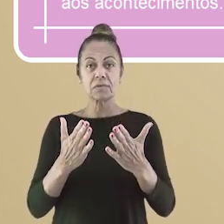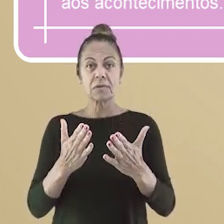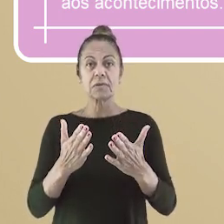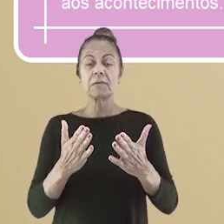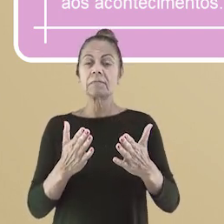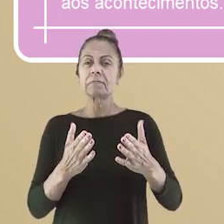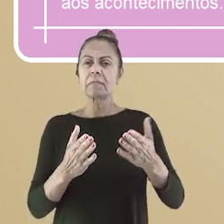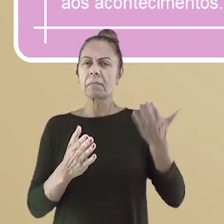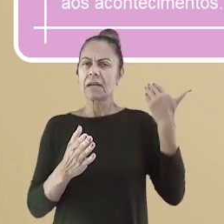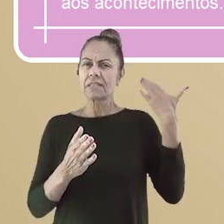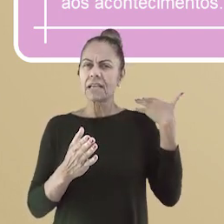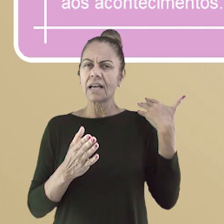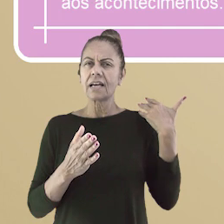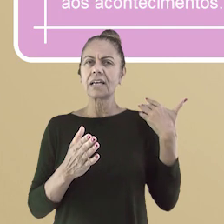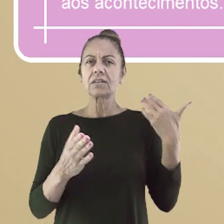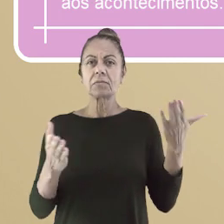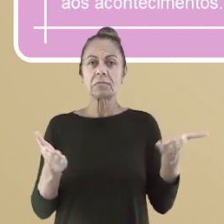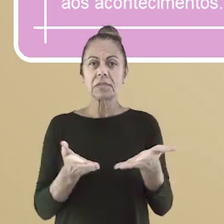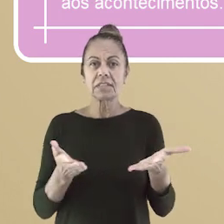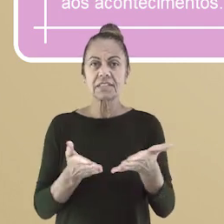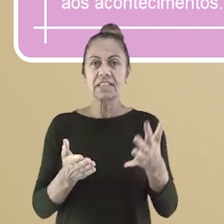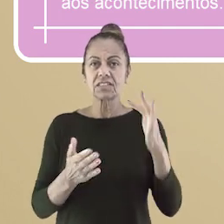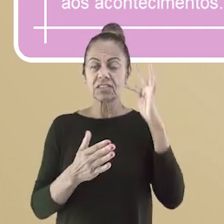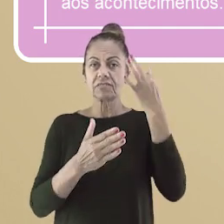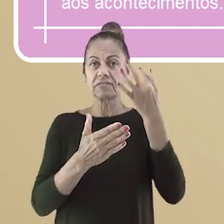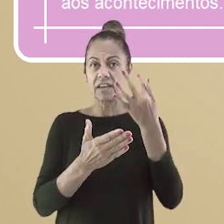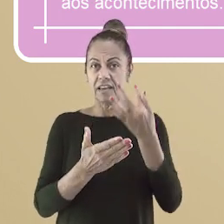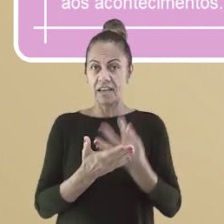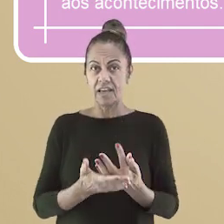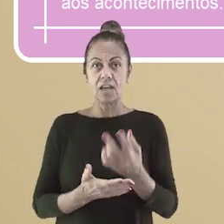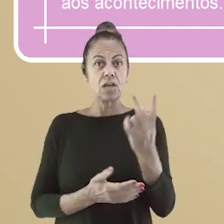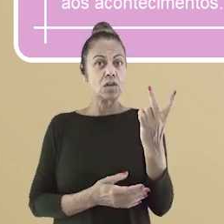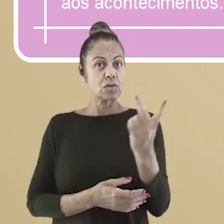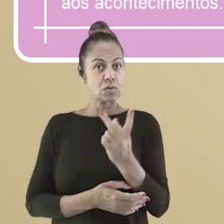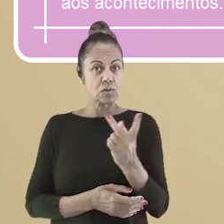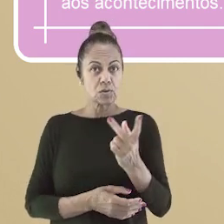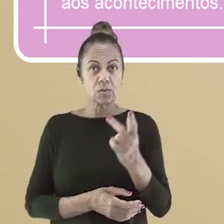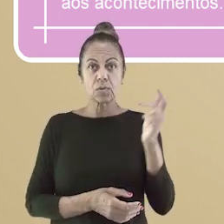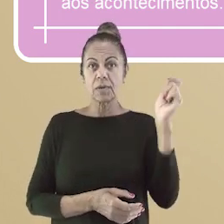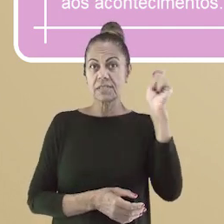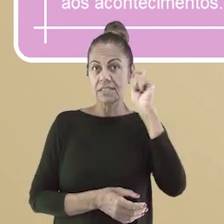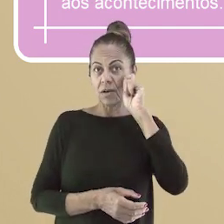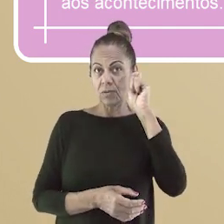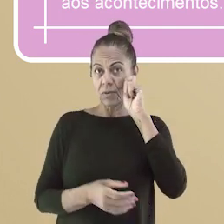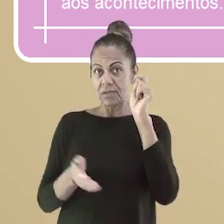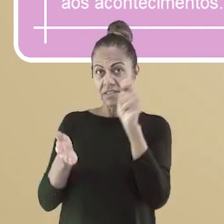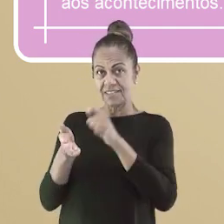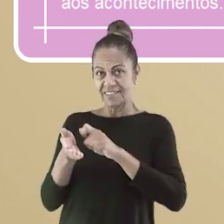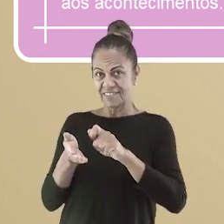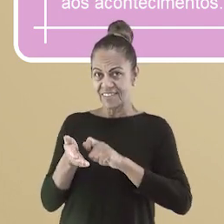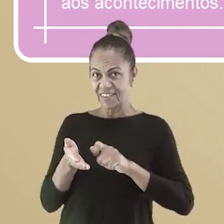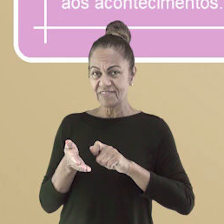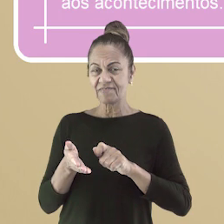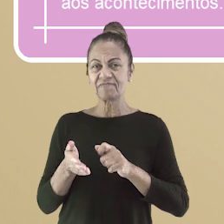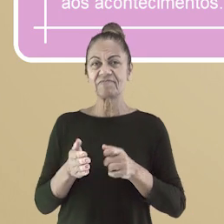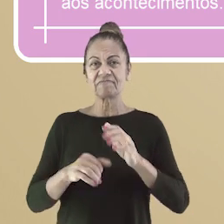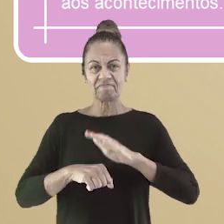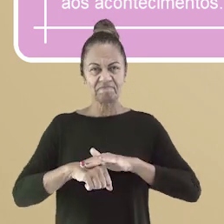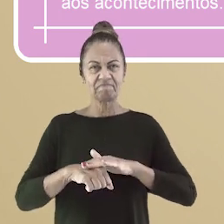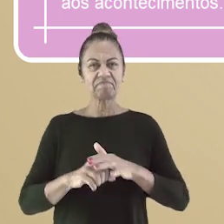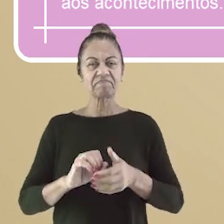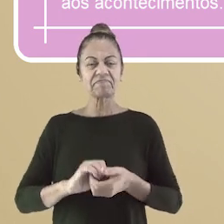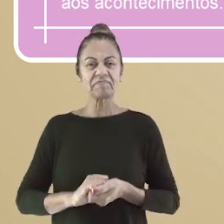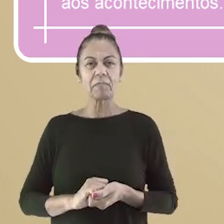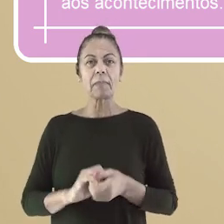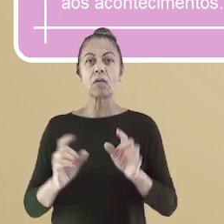de 2019, das autoras Edile Maria F. Moreira, Luana Zucoloto Matos e Maria Bethânia de Araújo.